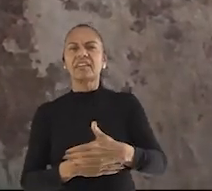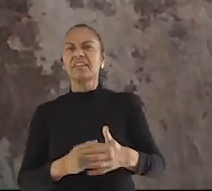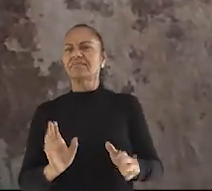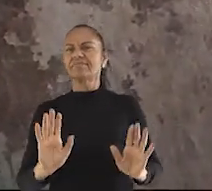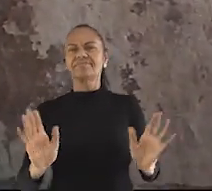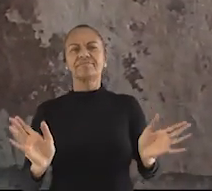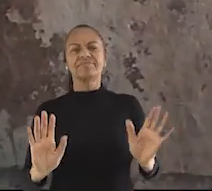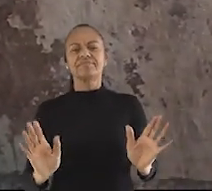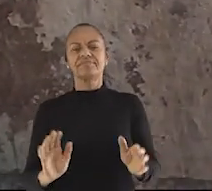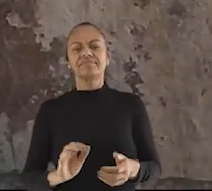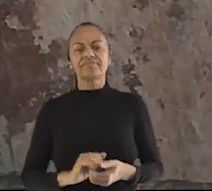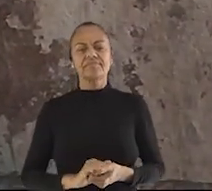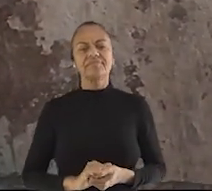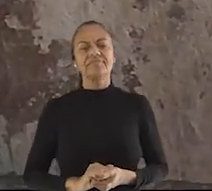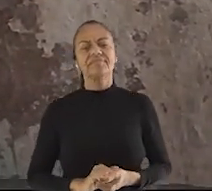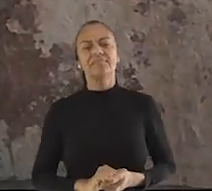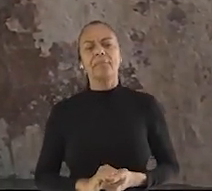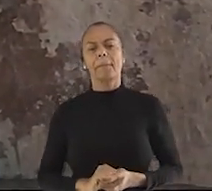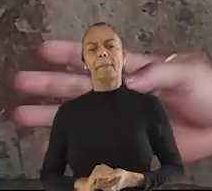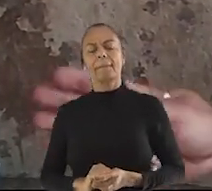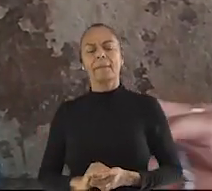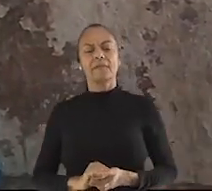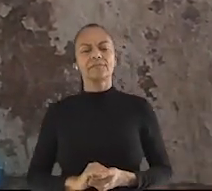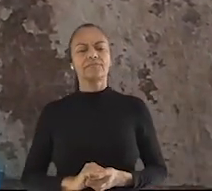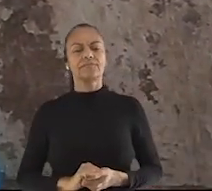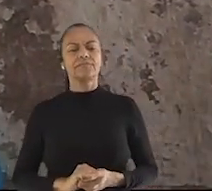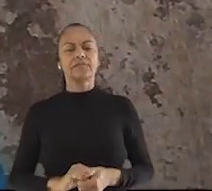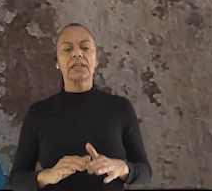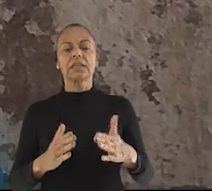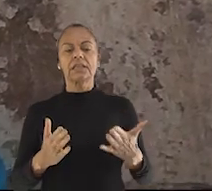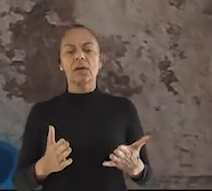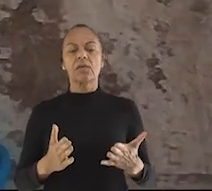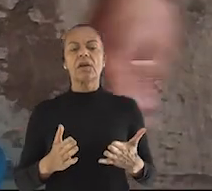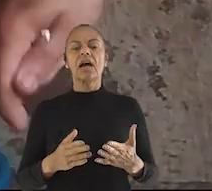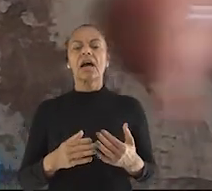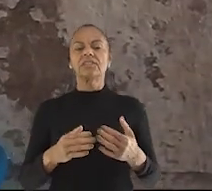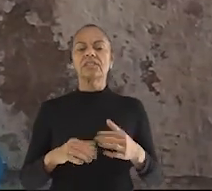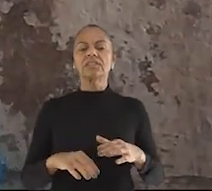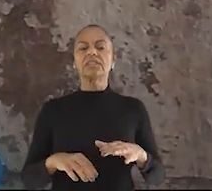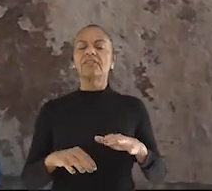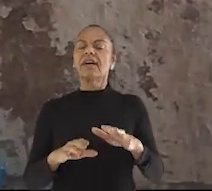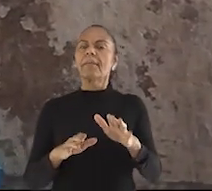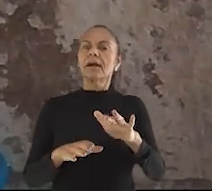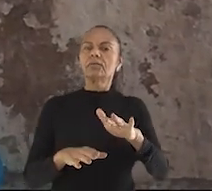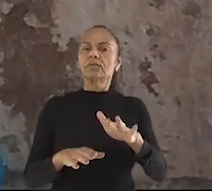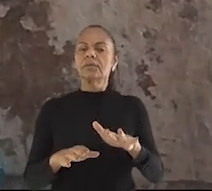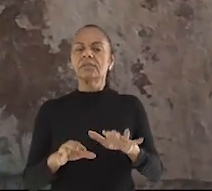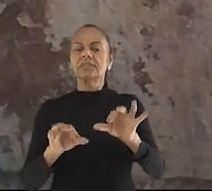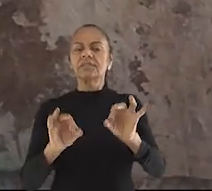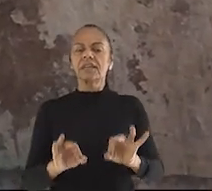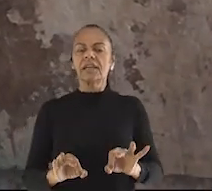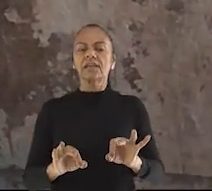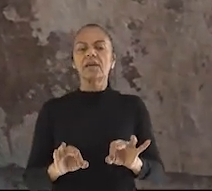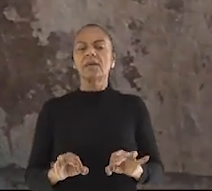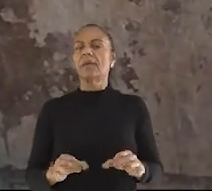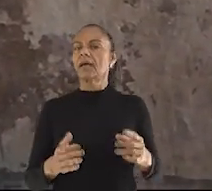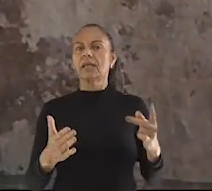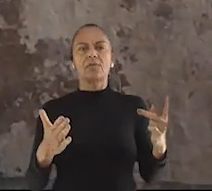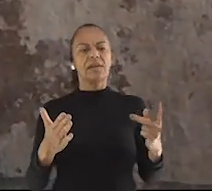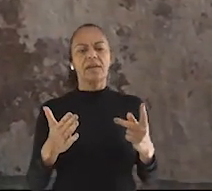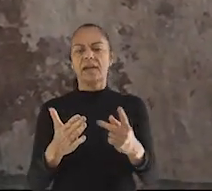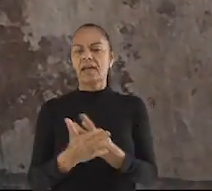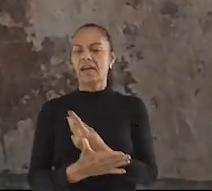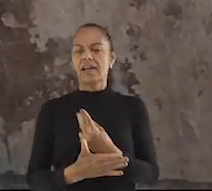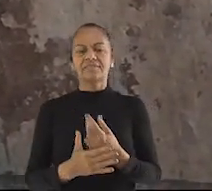vira à esquerda, ande pra frente. Às vezes erra também, mas você dá uma volta que não é pra dar. Então a gente já vai mais ou